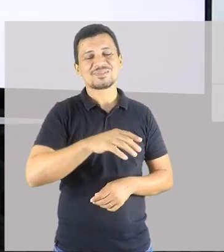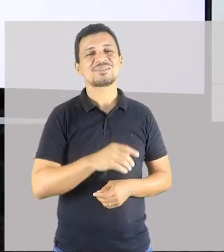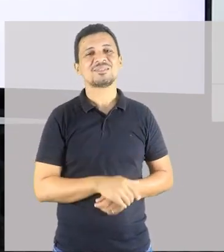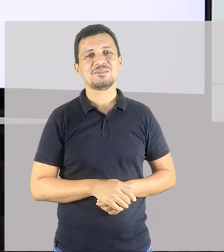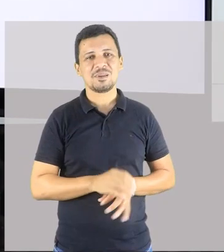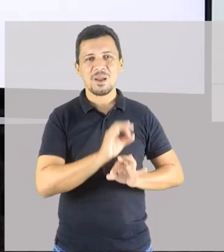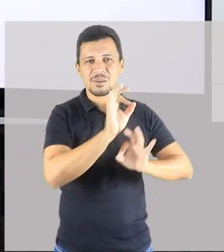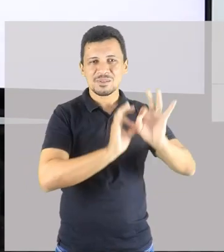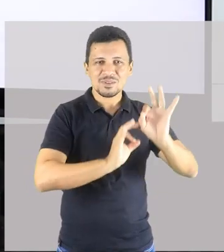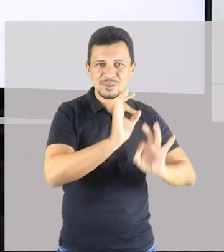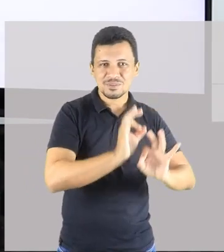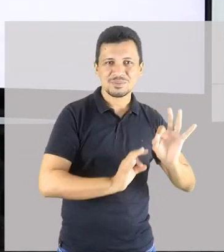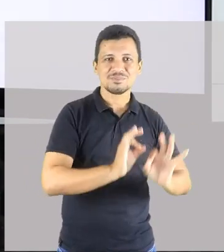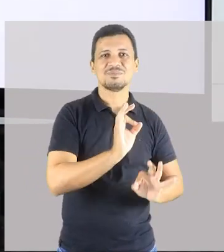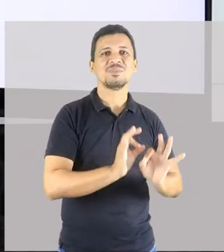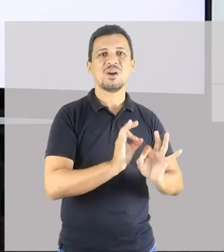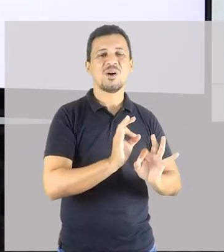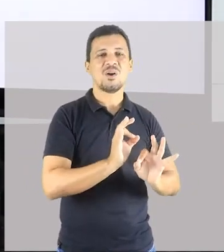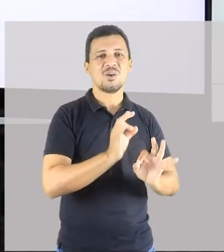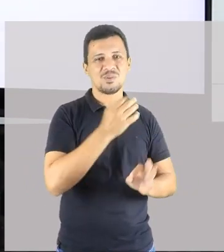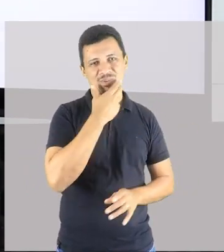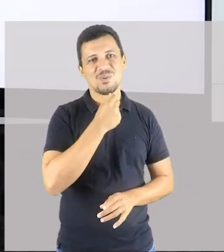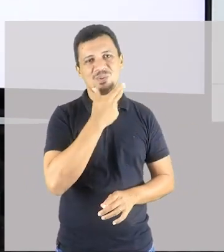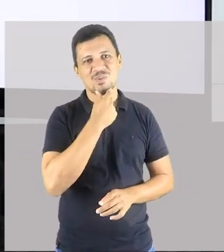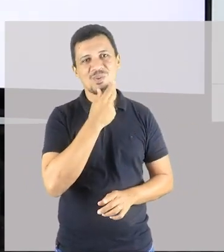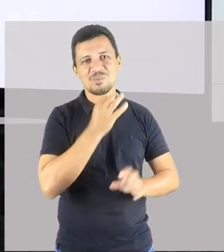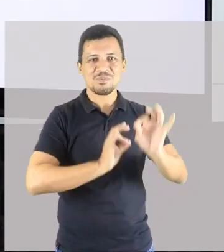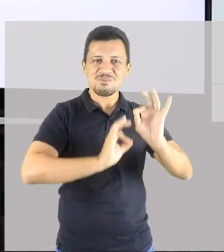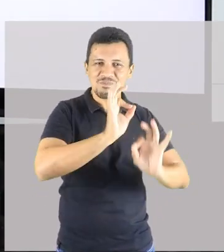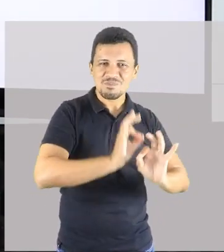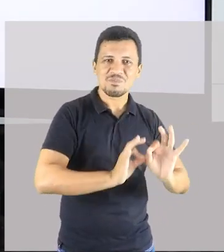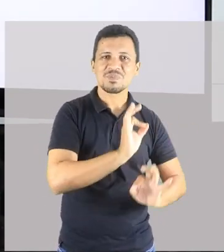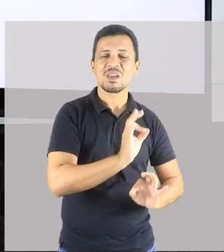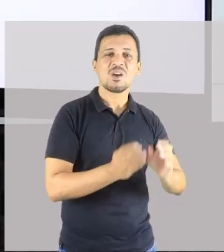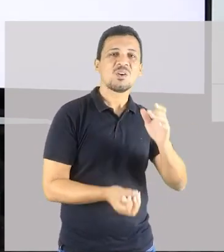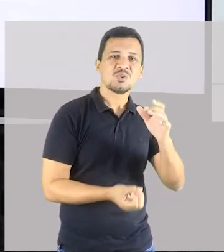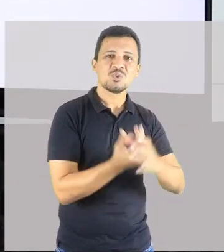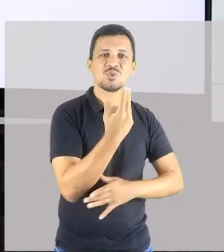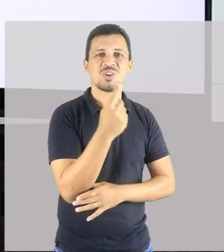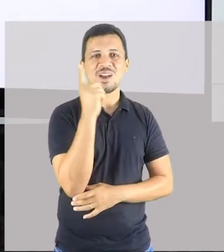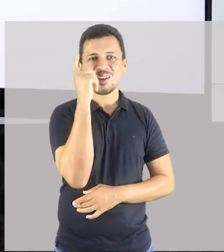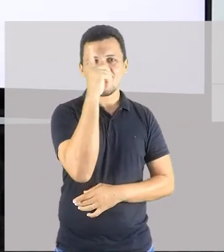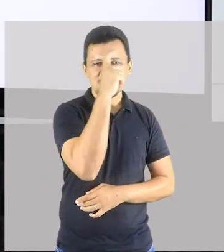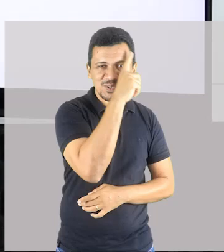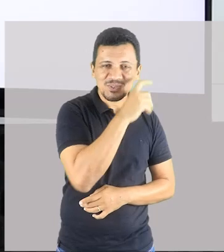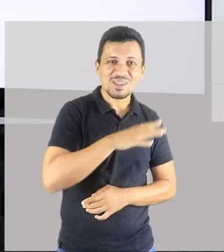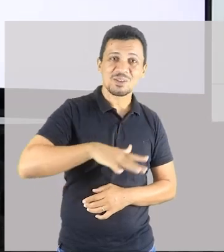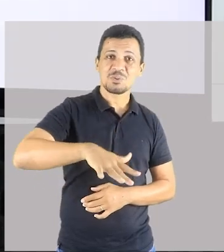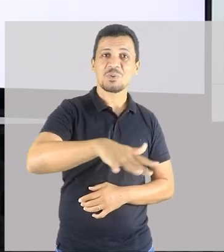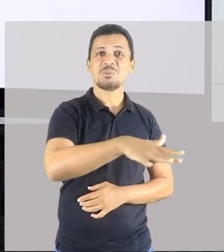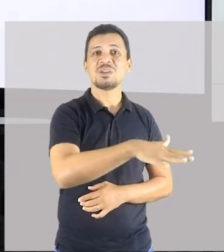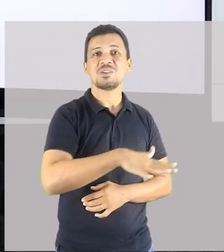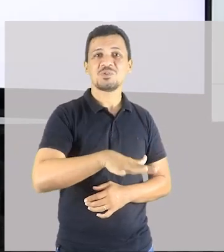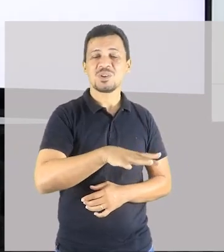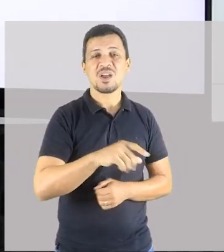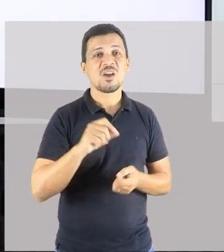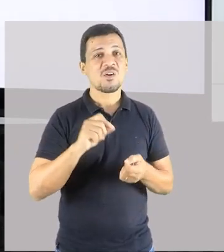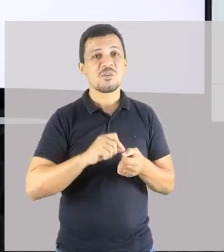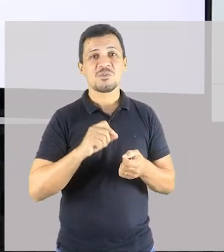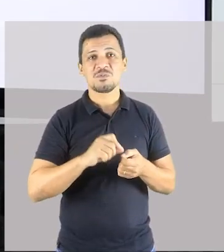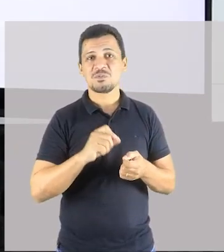regiões que são manipuladas pelo homem para gerar a dificuldade do ambiente, feito